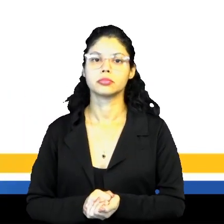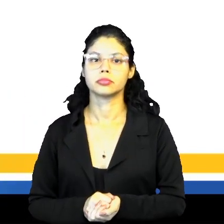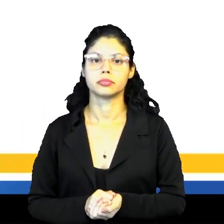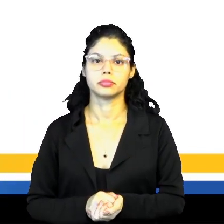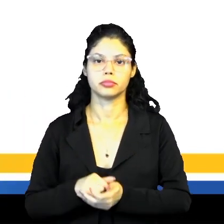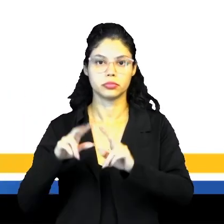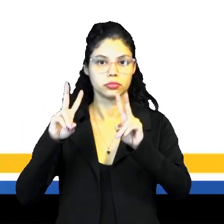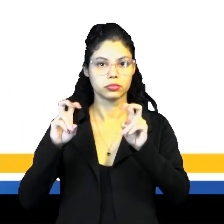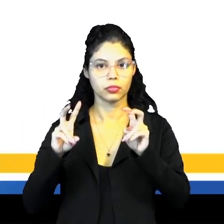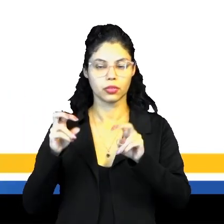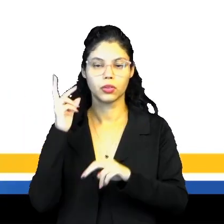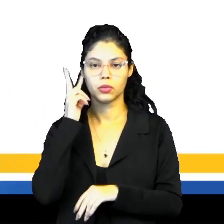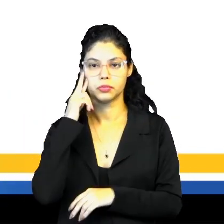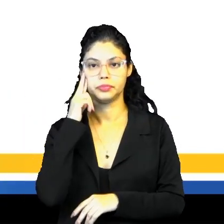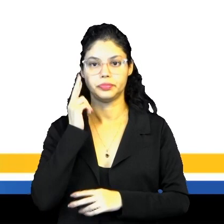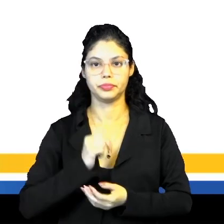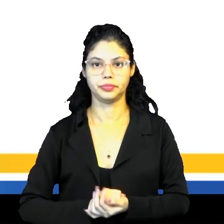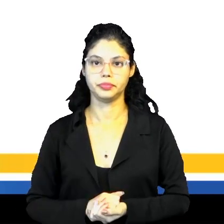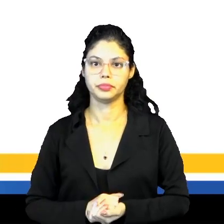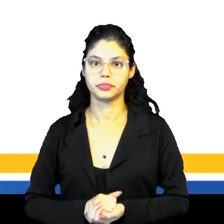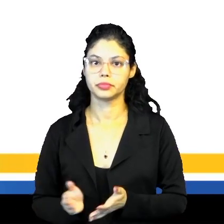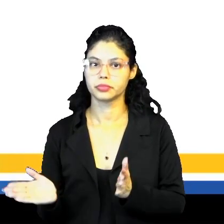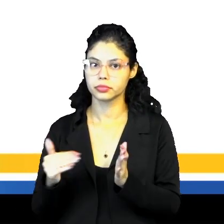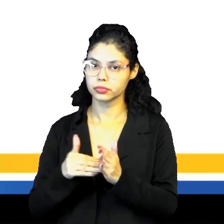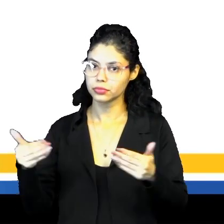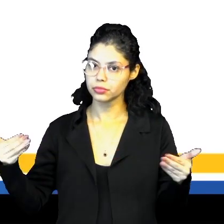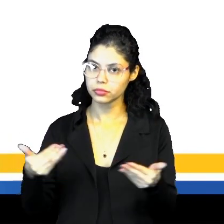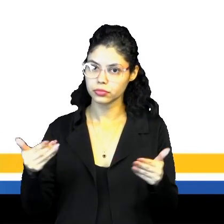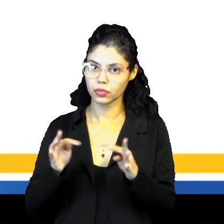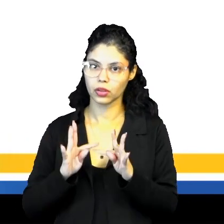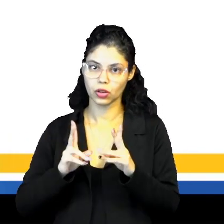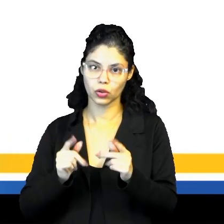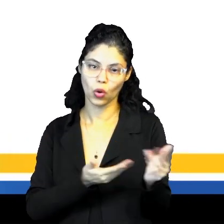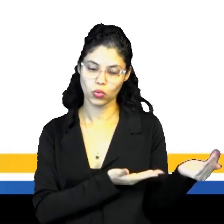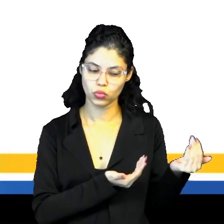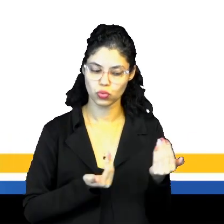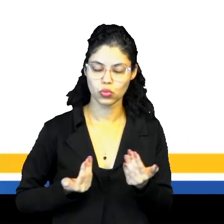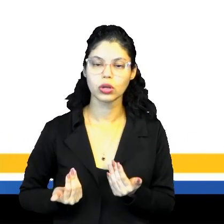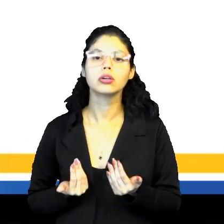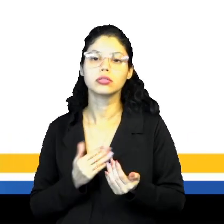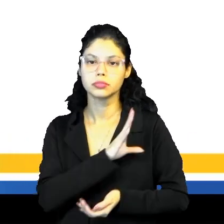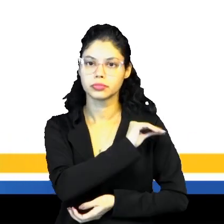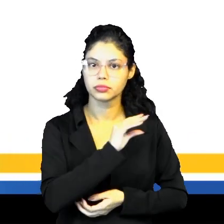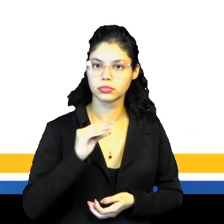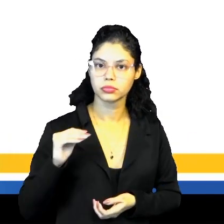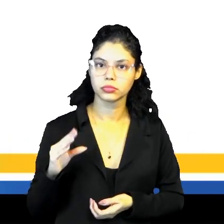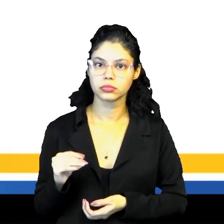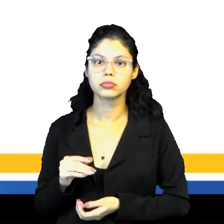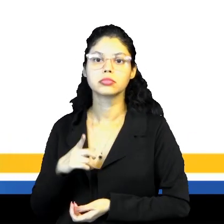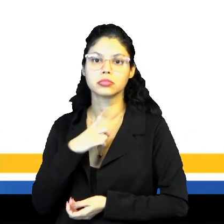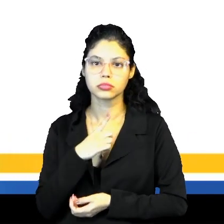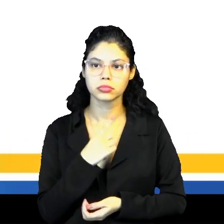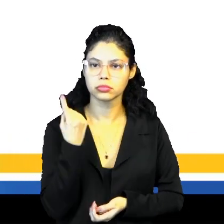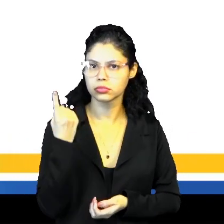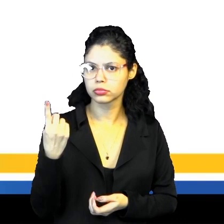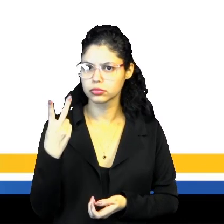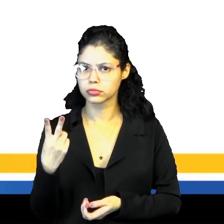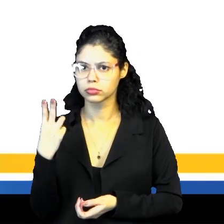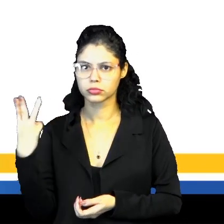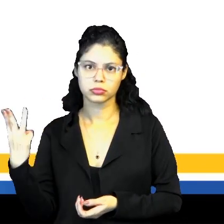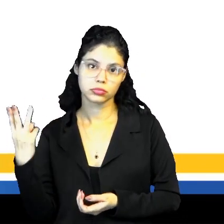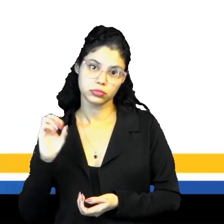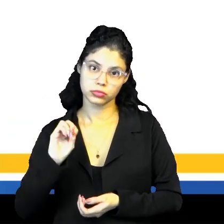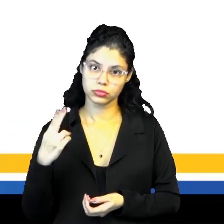importante, isso é um tema bastante comum, né? Até porque hoje em dia quase todo jovem, todo adolescente, ele pelo menos dispõe de um ou dois ou